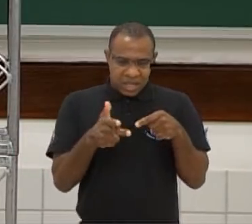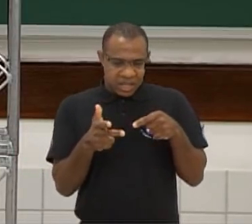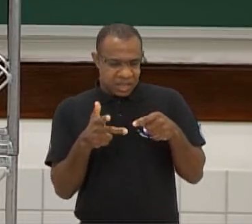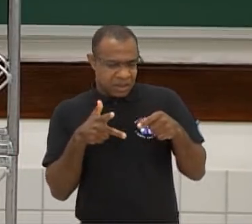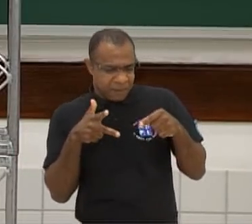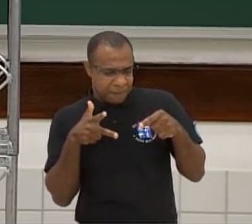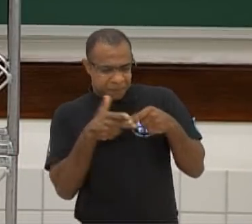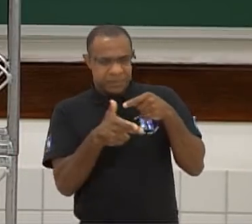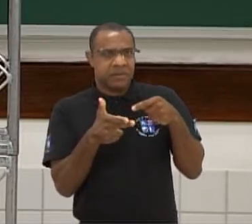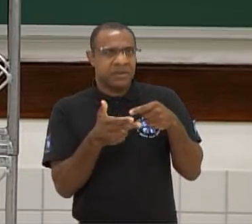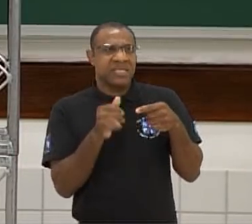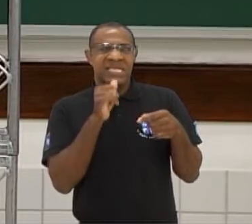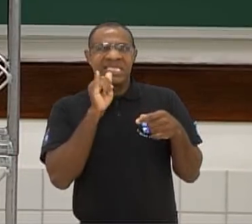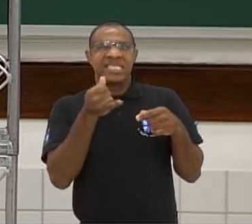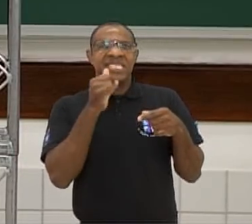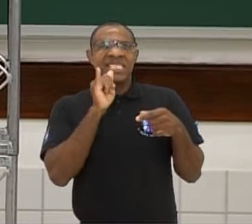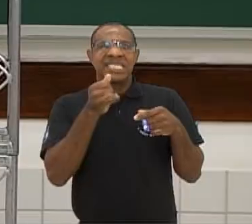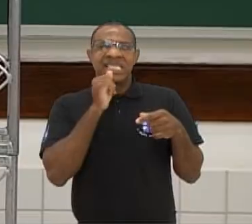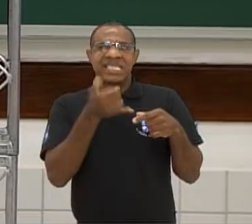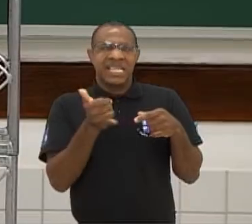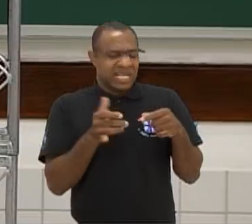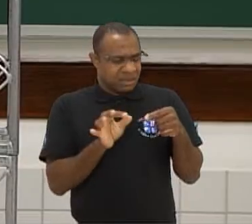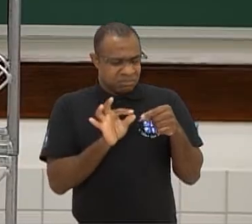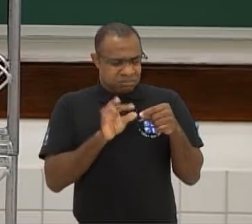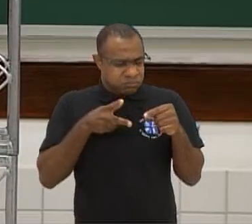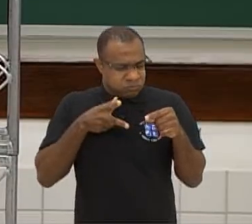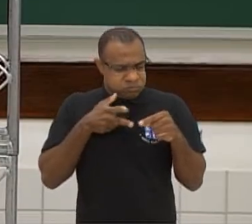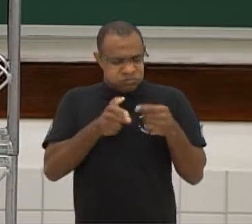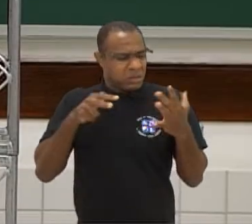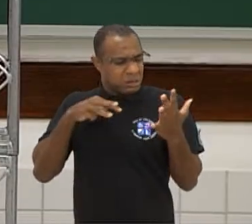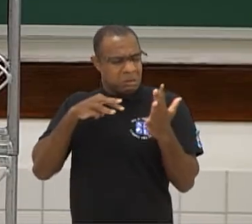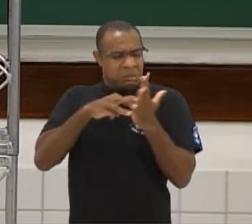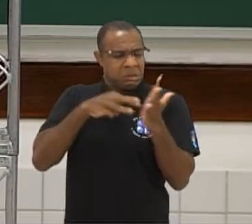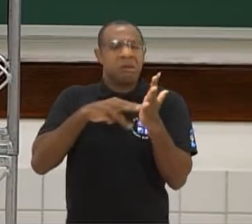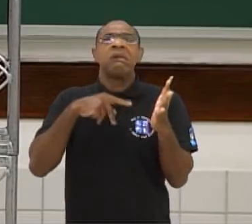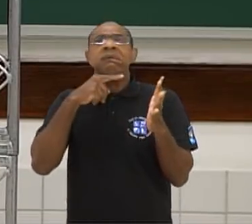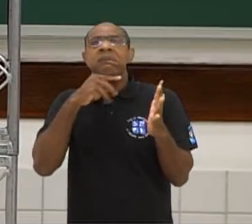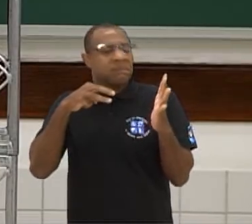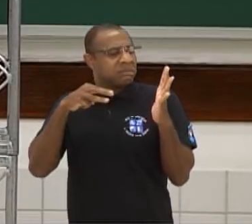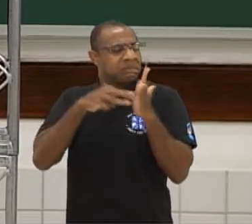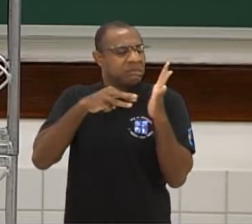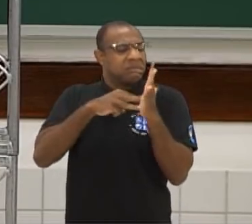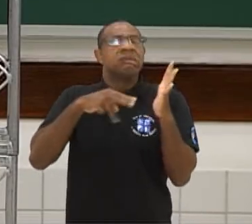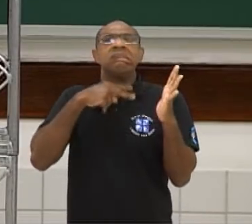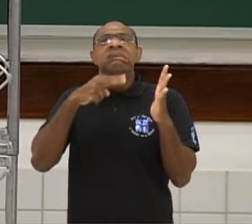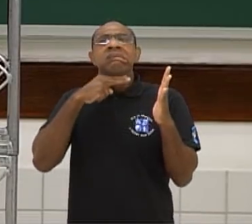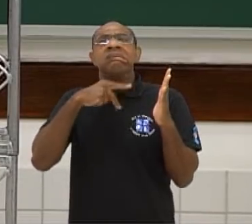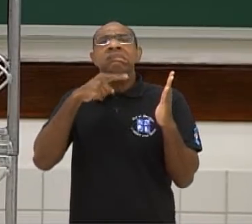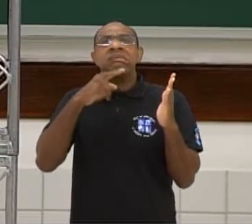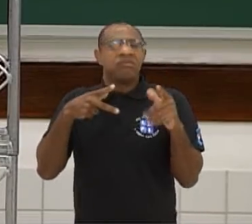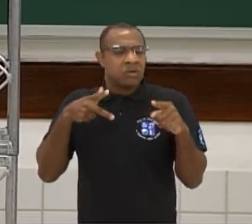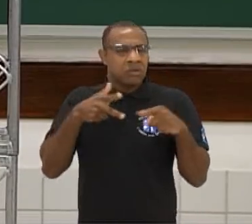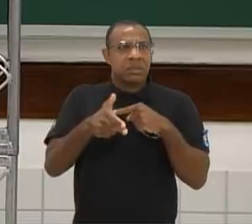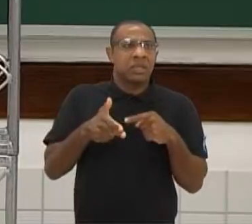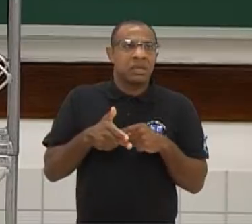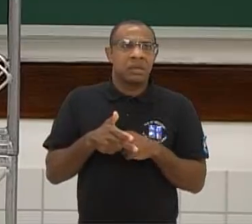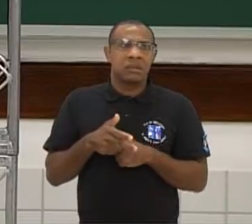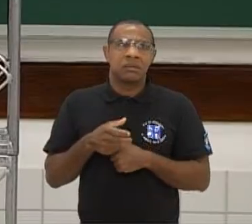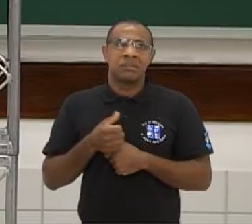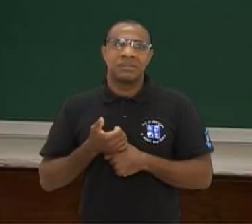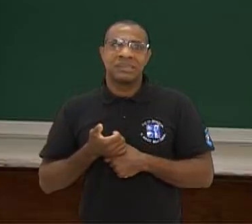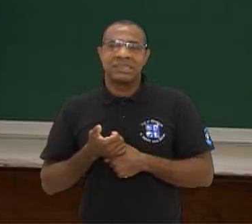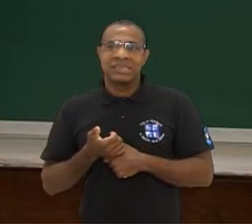esse cabinho do meio, porque ele não encaixa na minha tomada. Putz, que droga, não encaixa na minha tomada, eu vou cortar ele. Vai ser uma boa